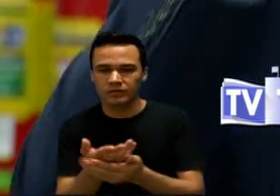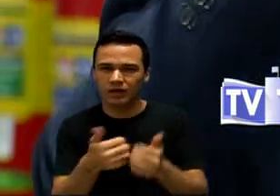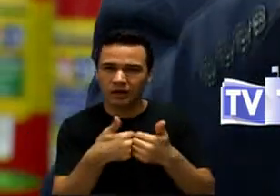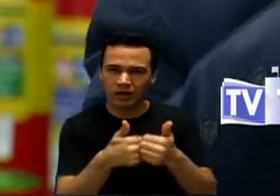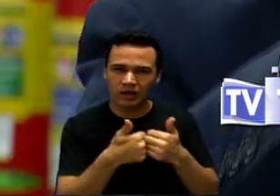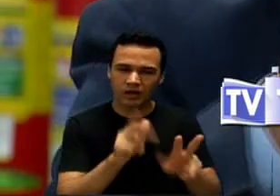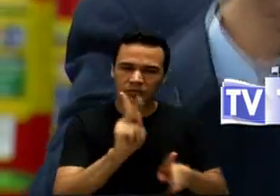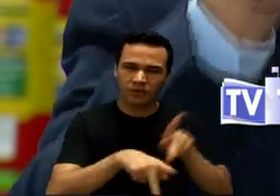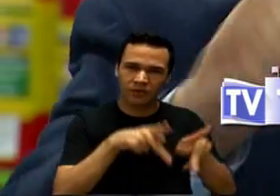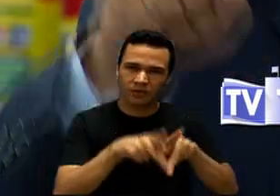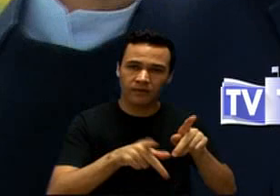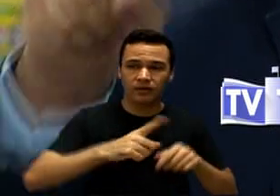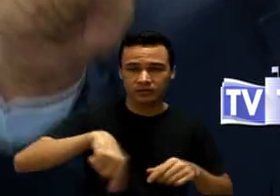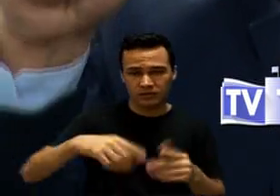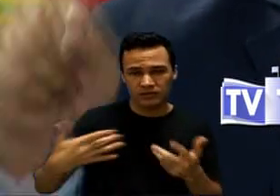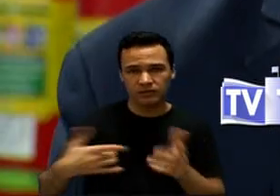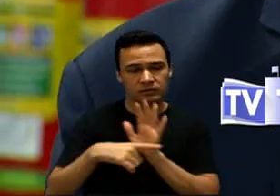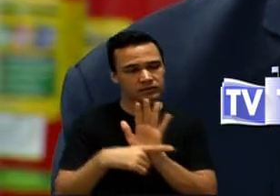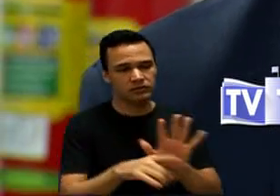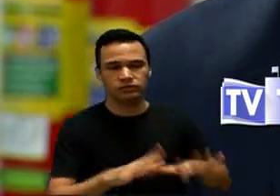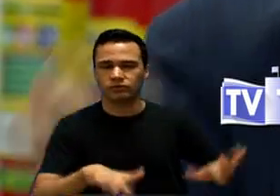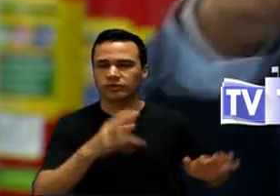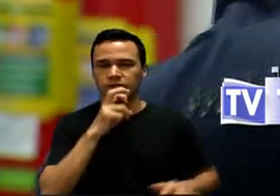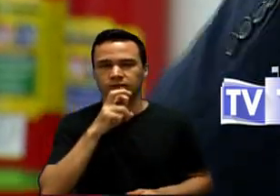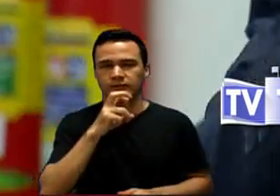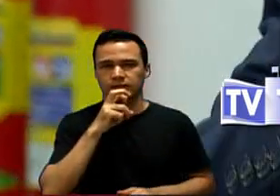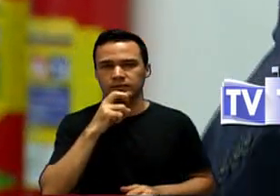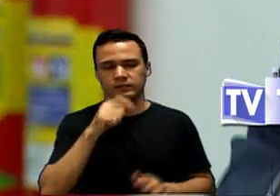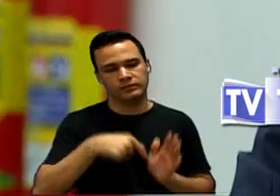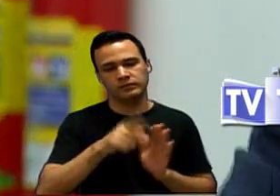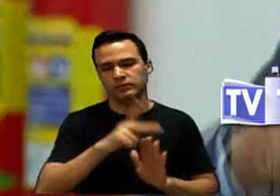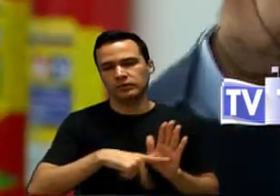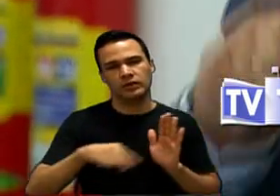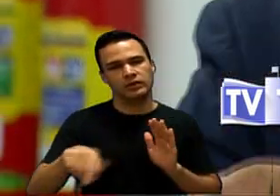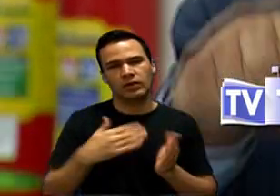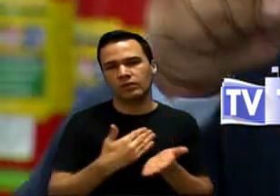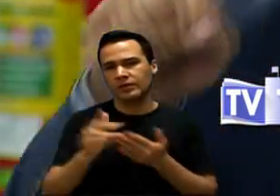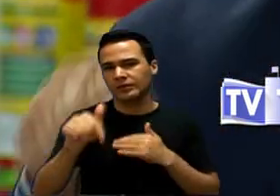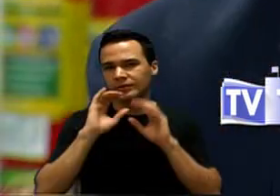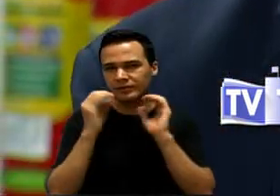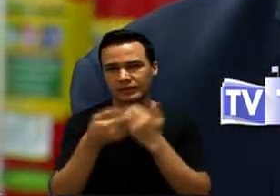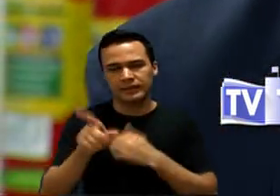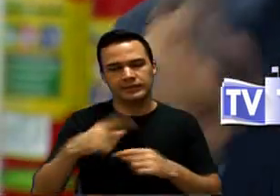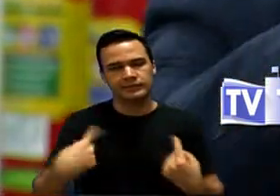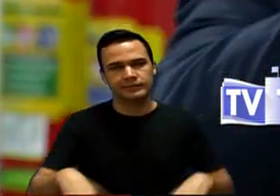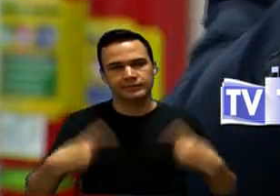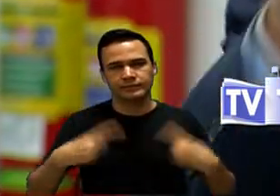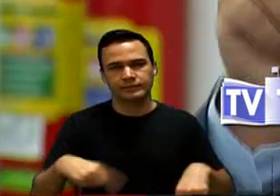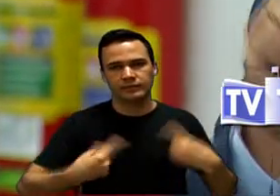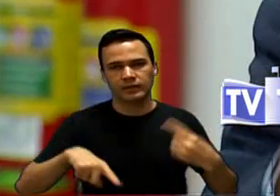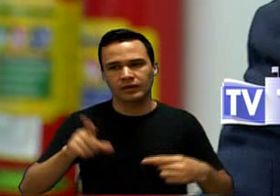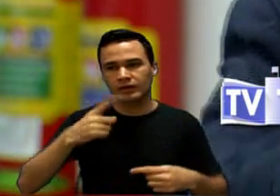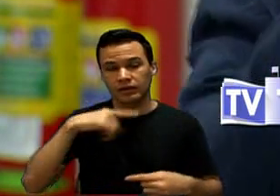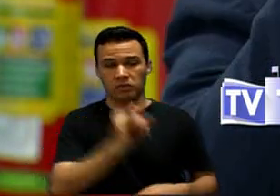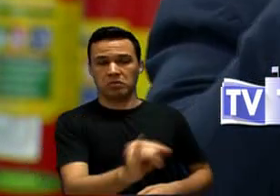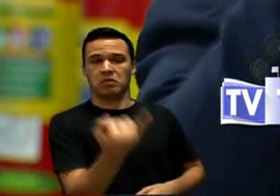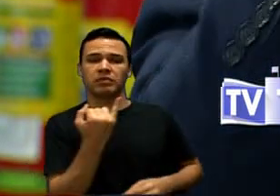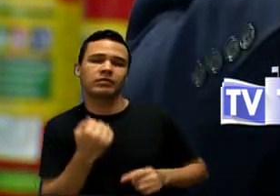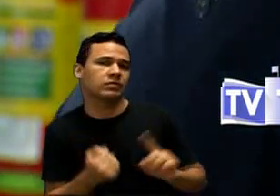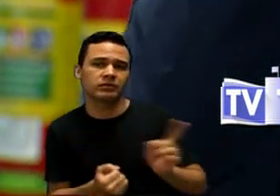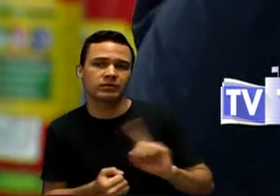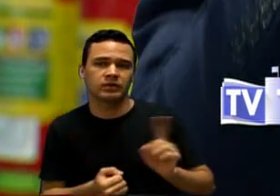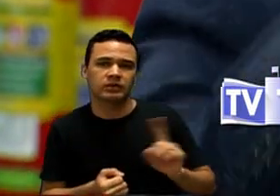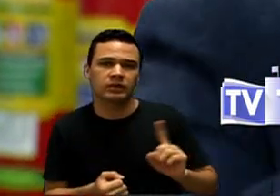público para lutar pelo interesse da população de Sorocaba. Então, o projeto, quando entra aqui nessa casa para se discutir, não tem oportunismo. Nós